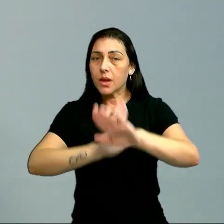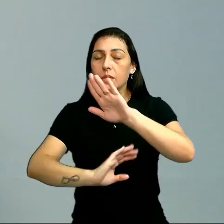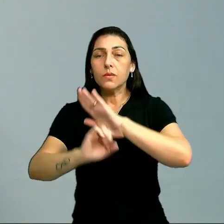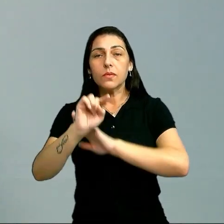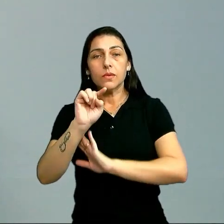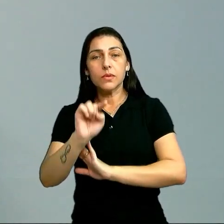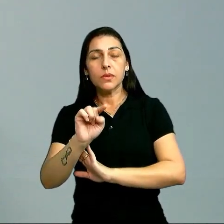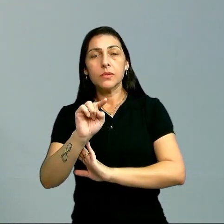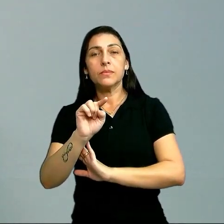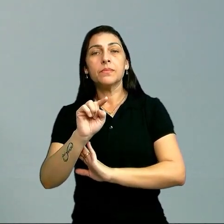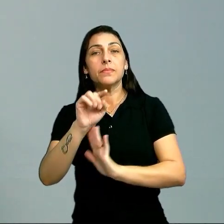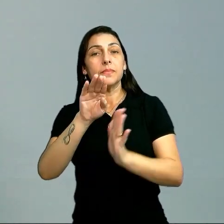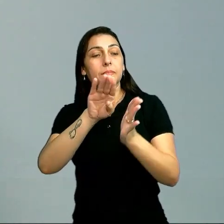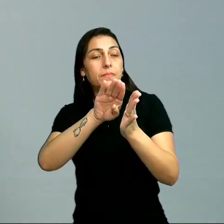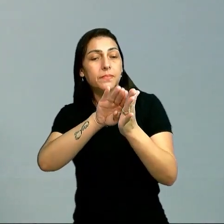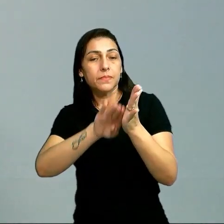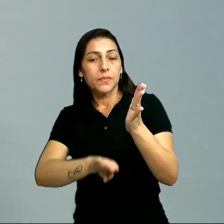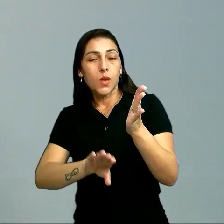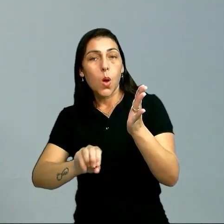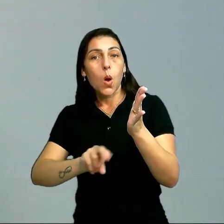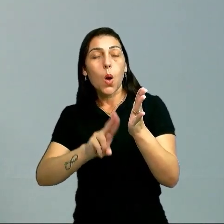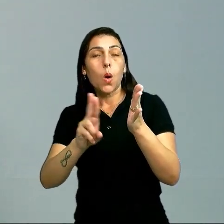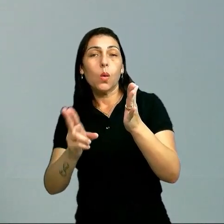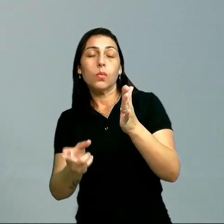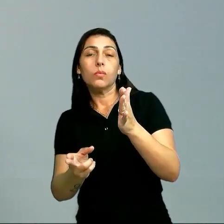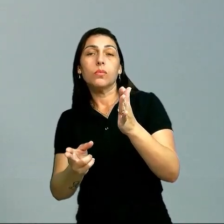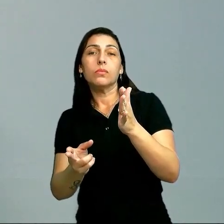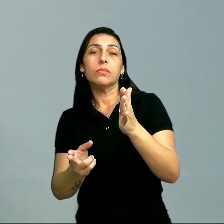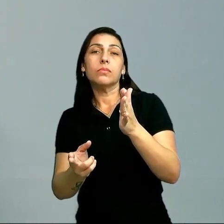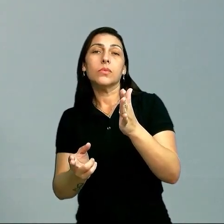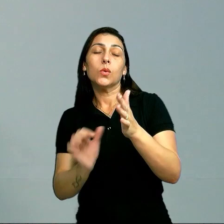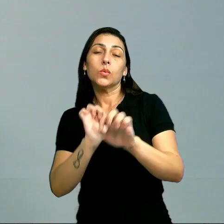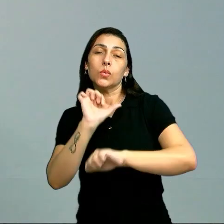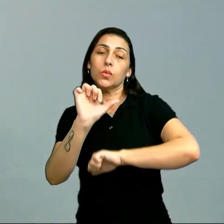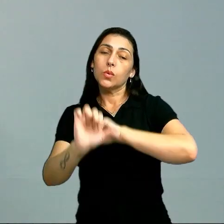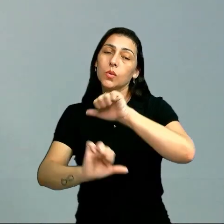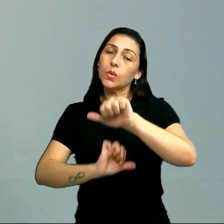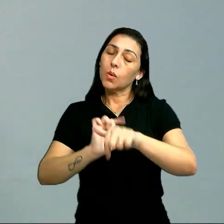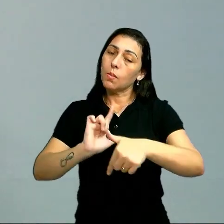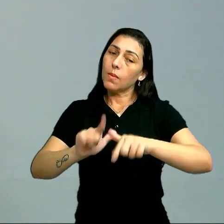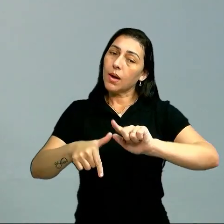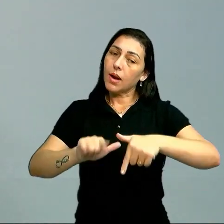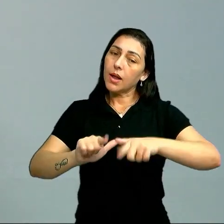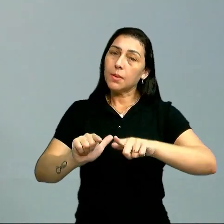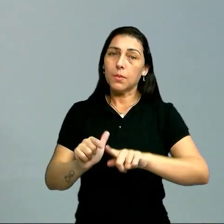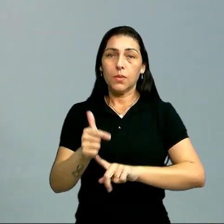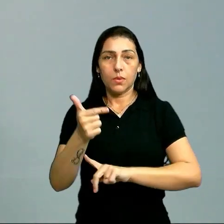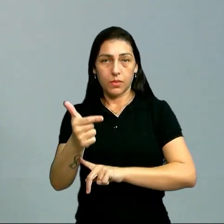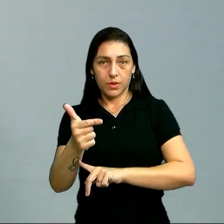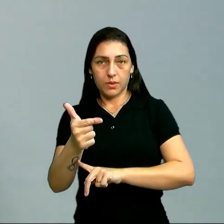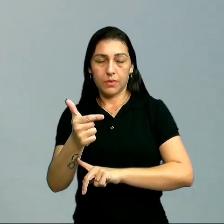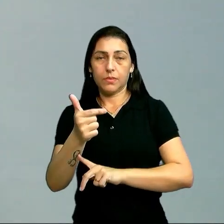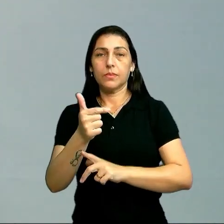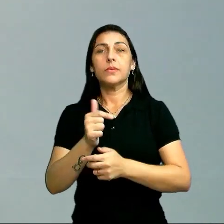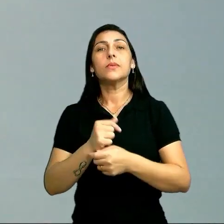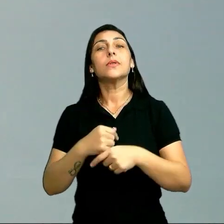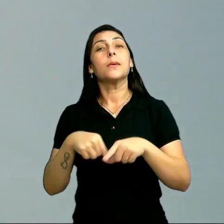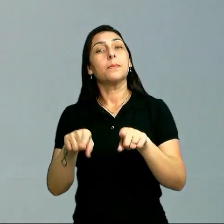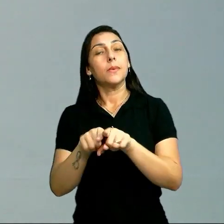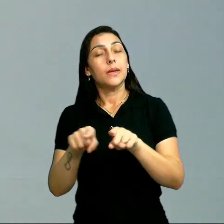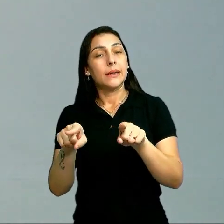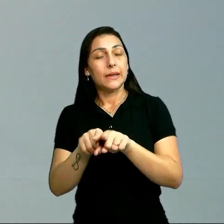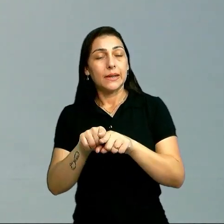você elimina ou quando você troca uma letra pela outra, tá? Ou